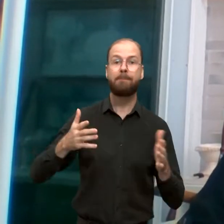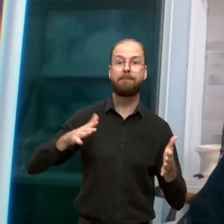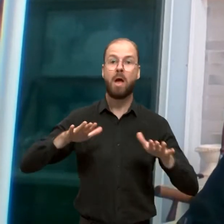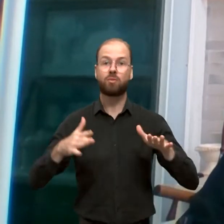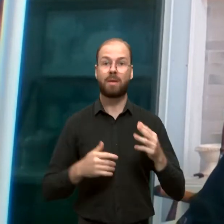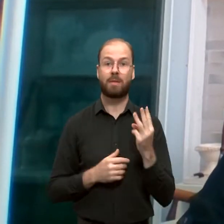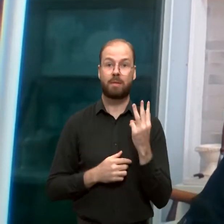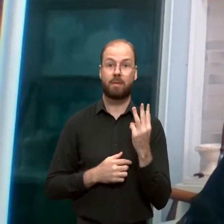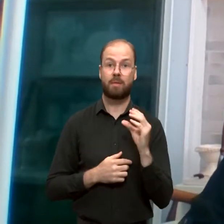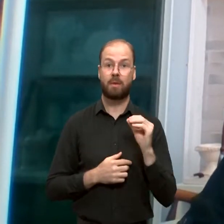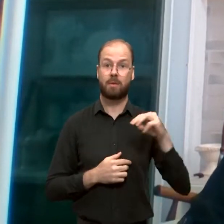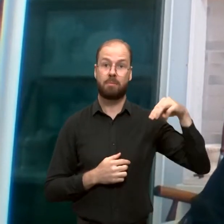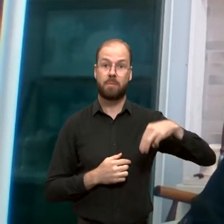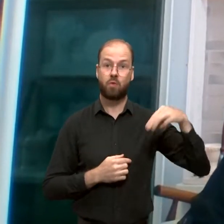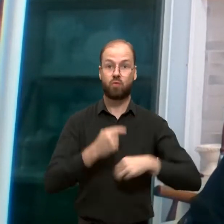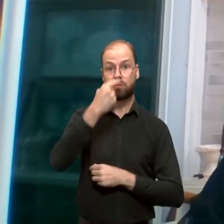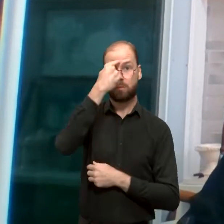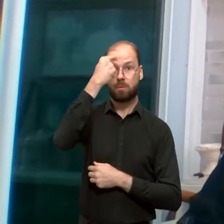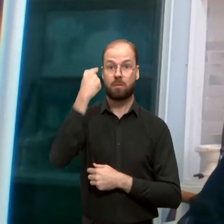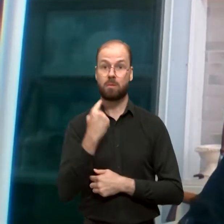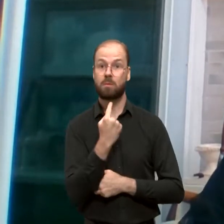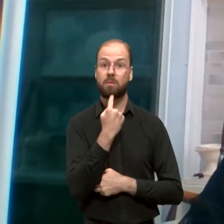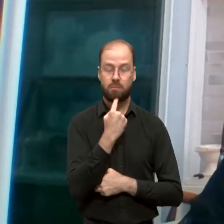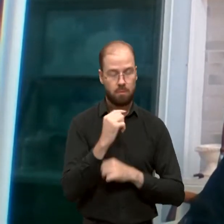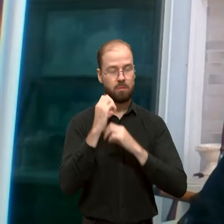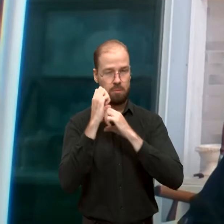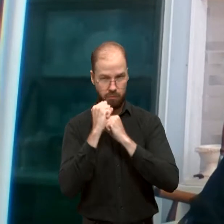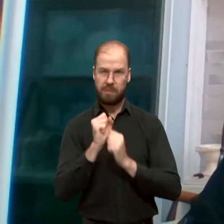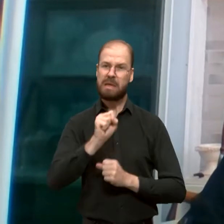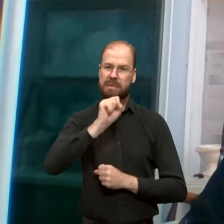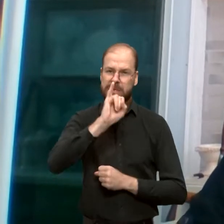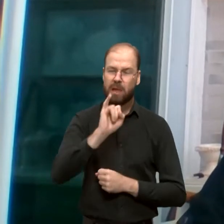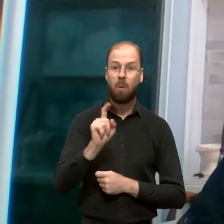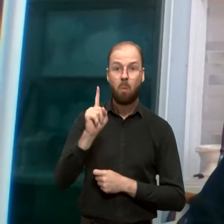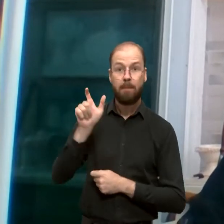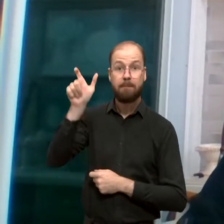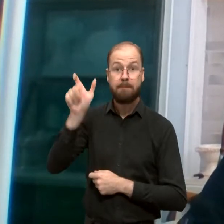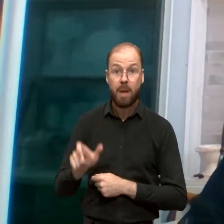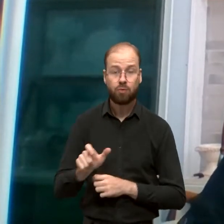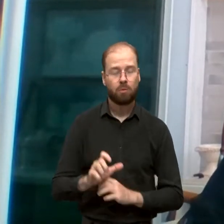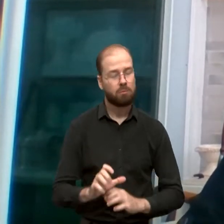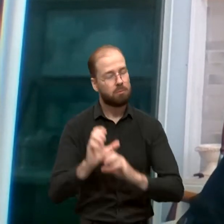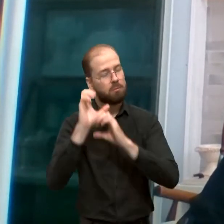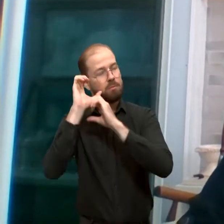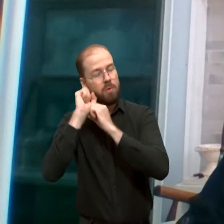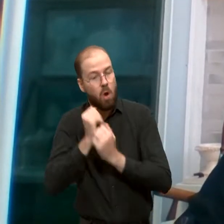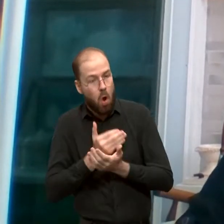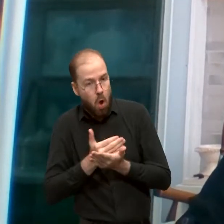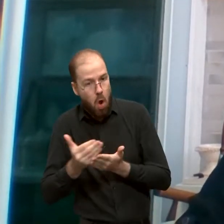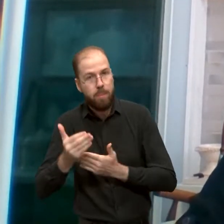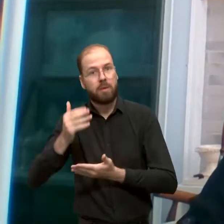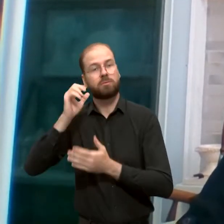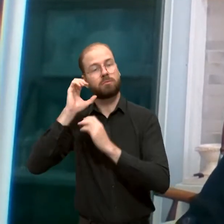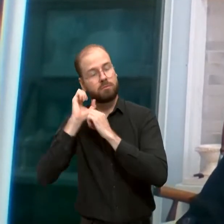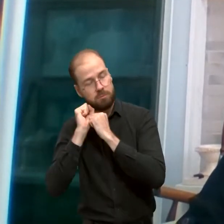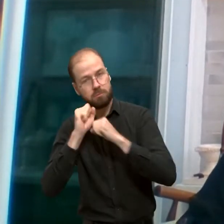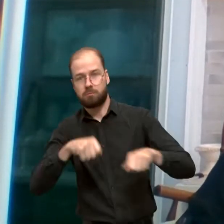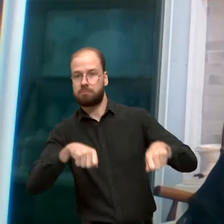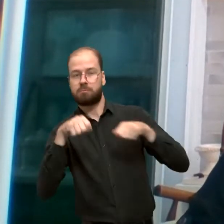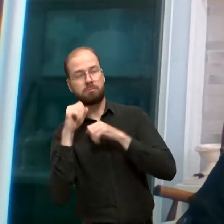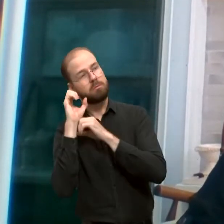minutos. Se a pessoa está deitando e ela demora mais de 30 minutos para iniciar o sono, ela está diante de uma insônia